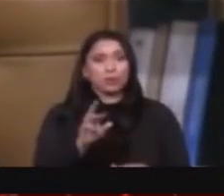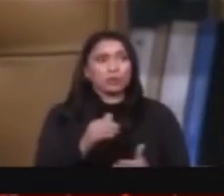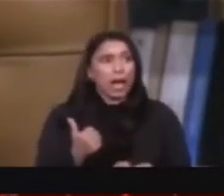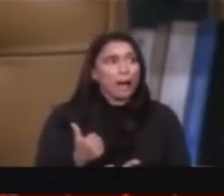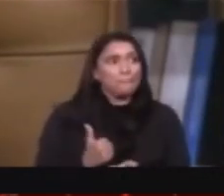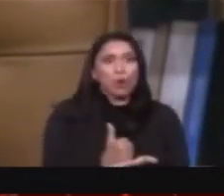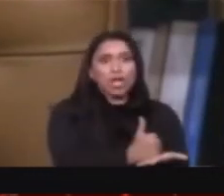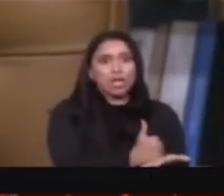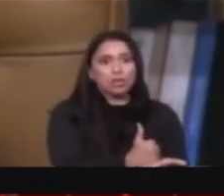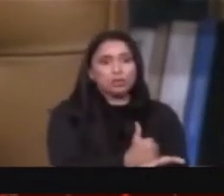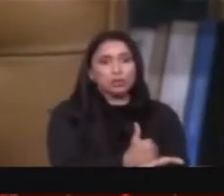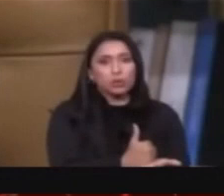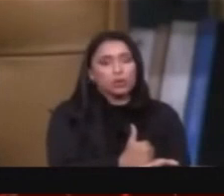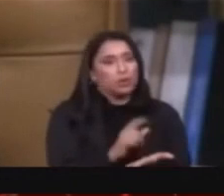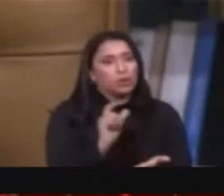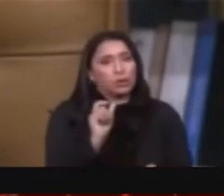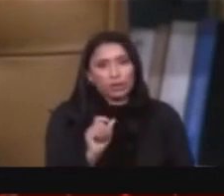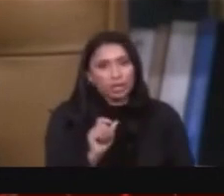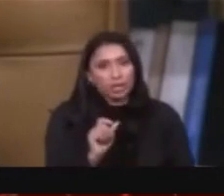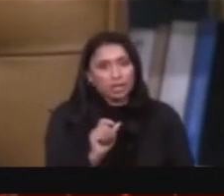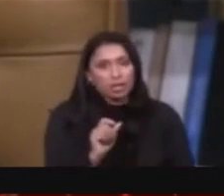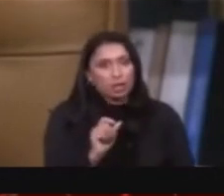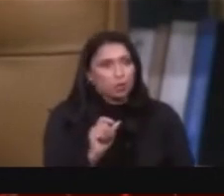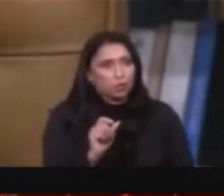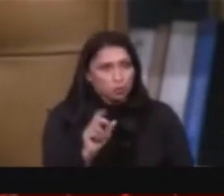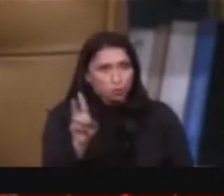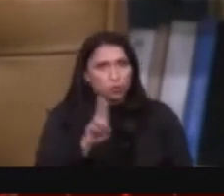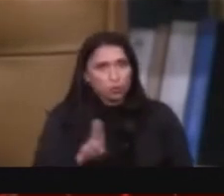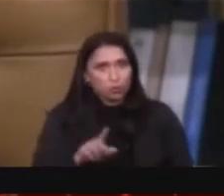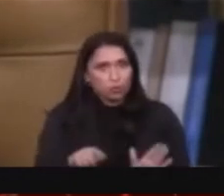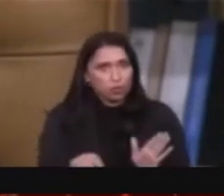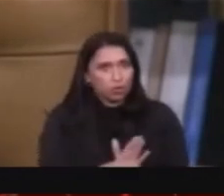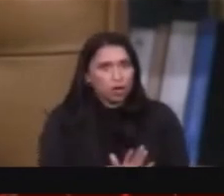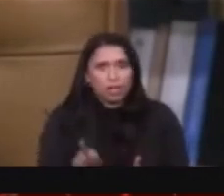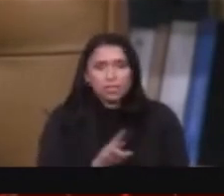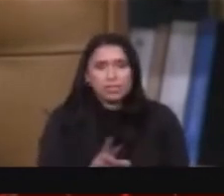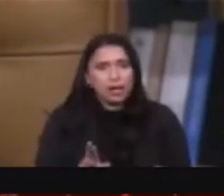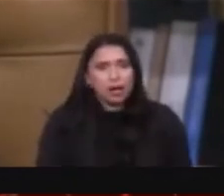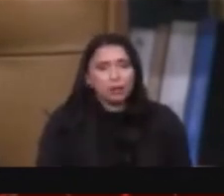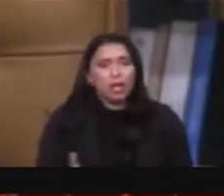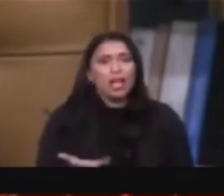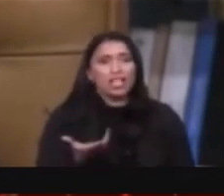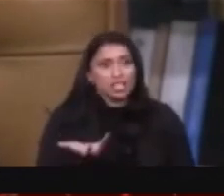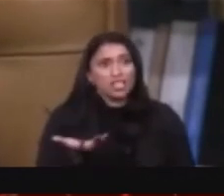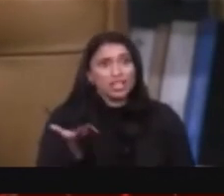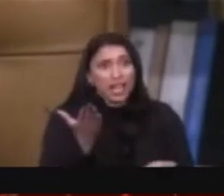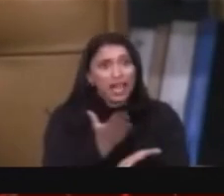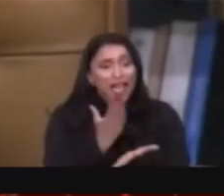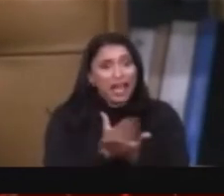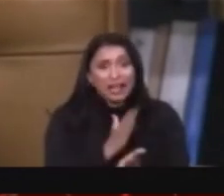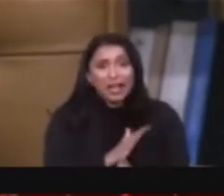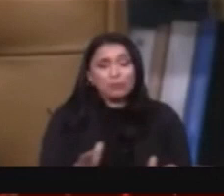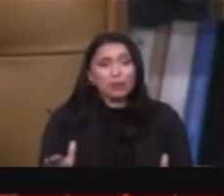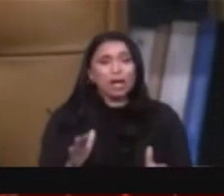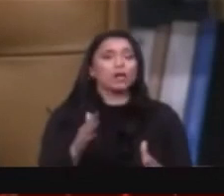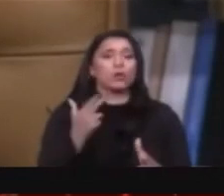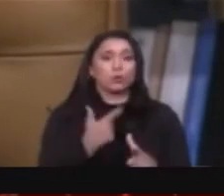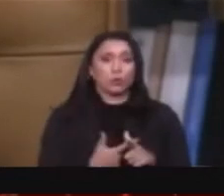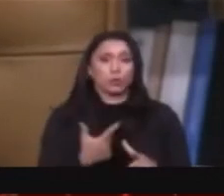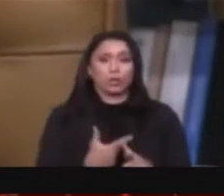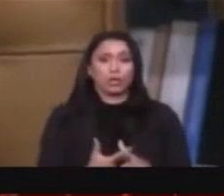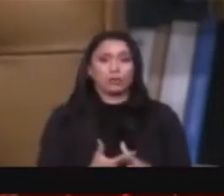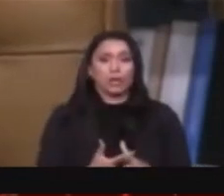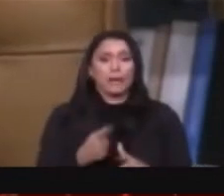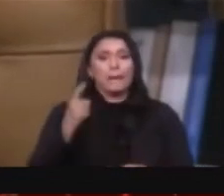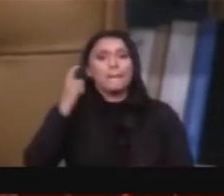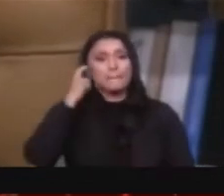drogas, antes pelo contrário. Nós estamos pensando a melhor forma de enfrentar. Para quem acha que